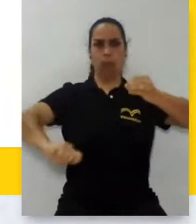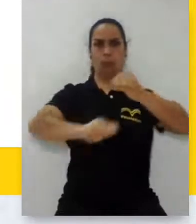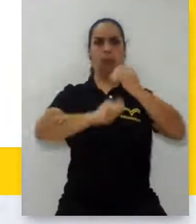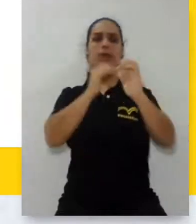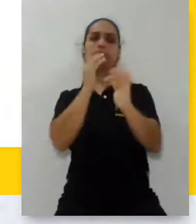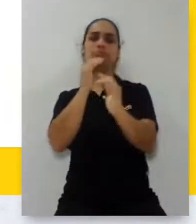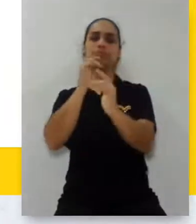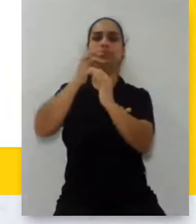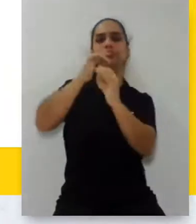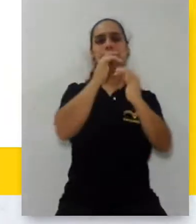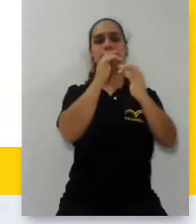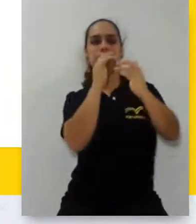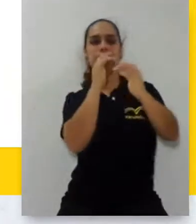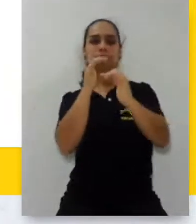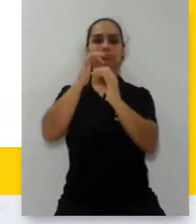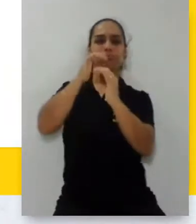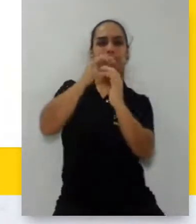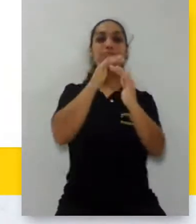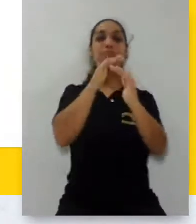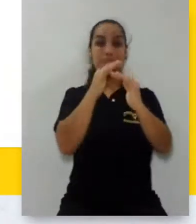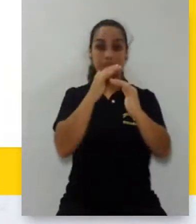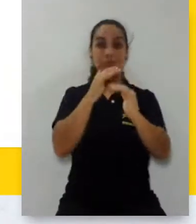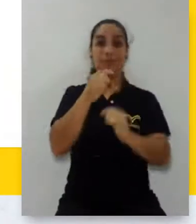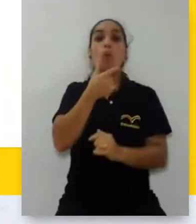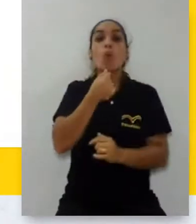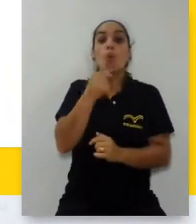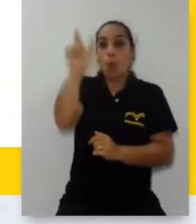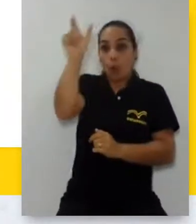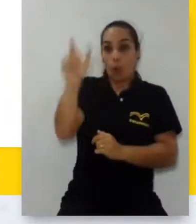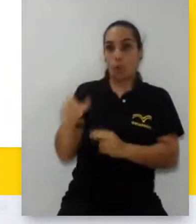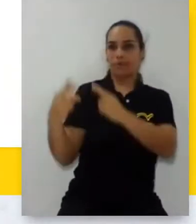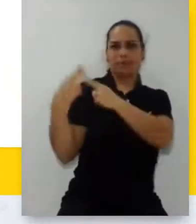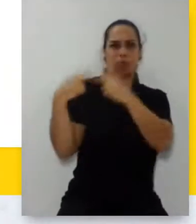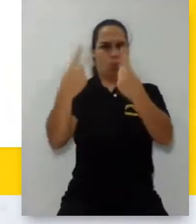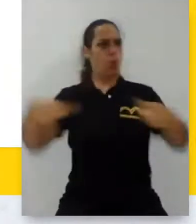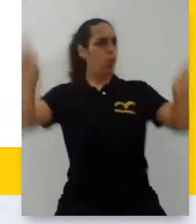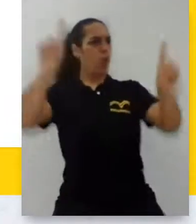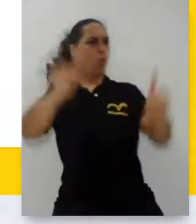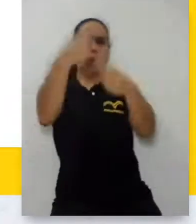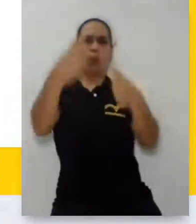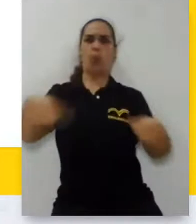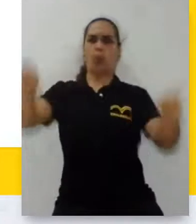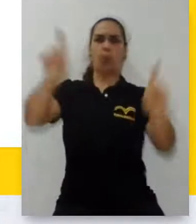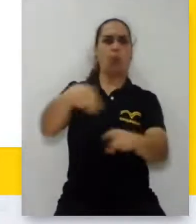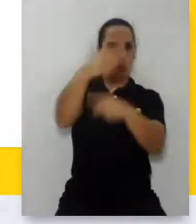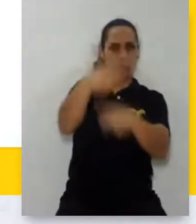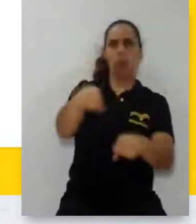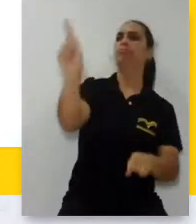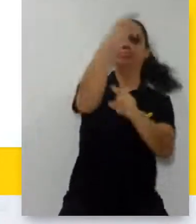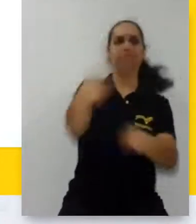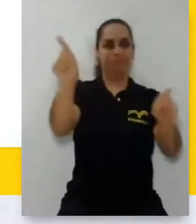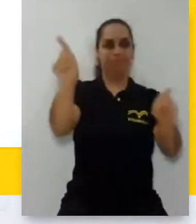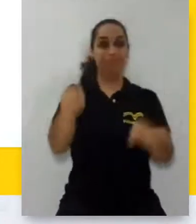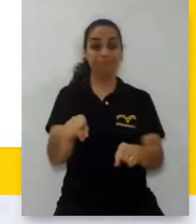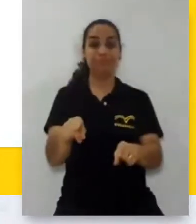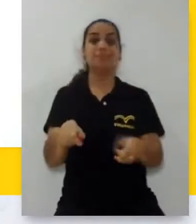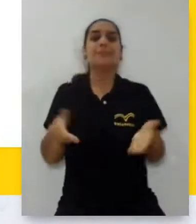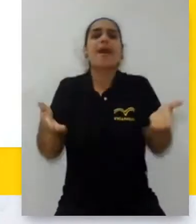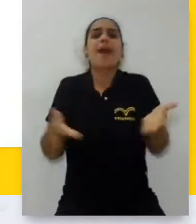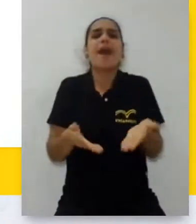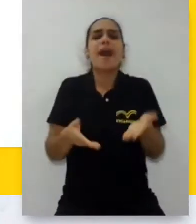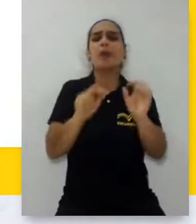aquela orquestra. E o que eu queria aqui é tirar duas analogias dessa dinâmica com vocês. A primeira